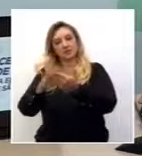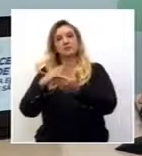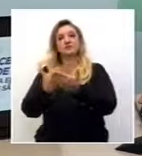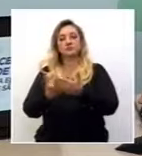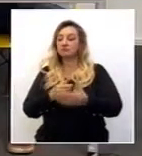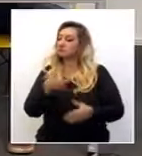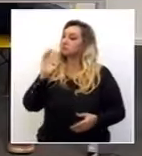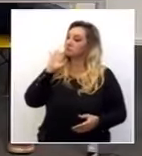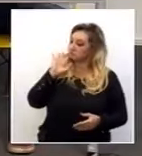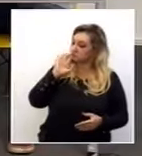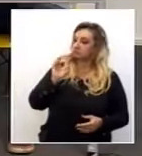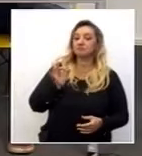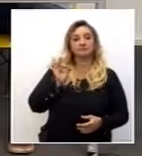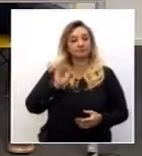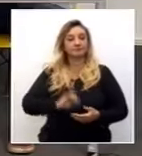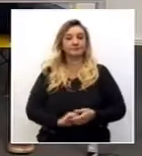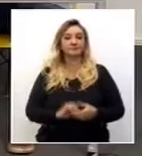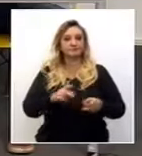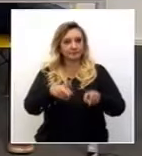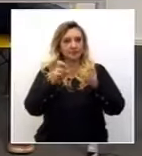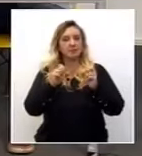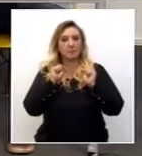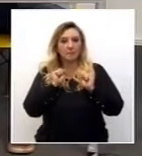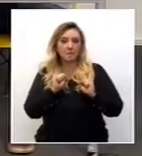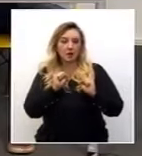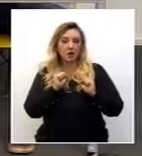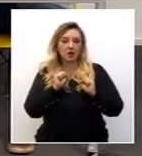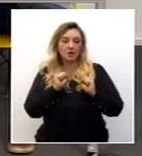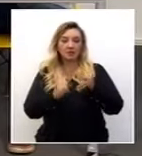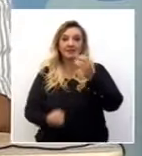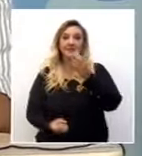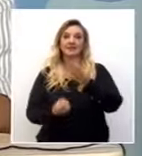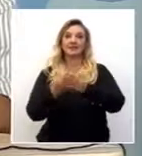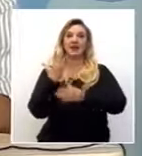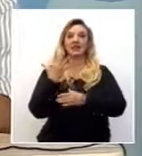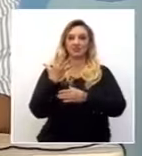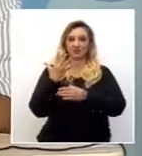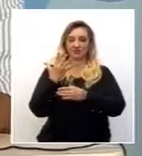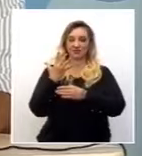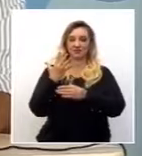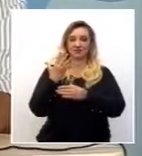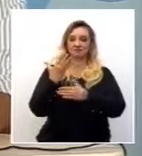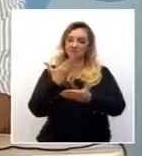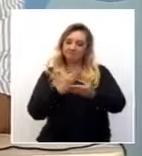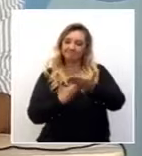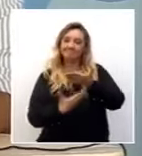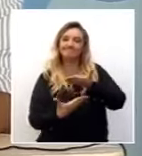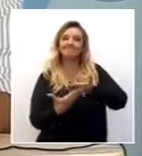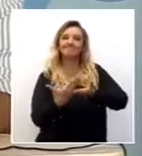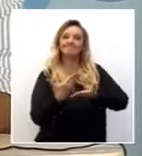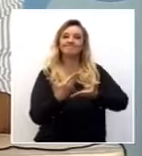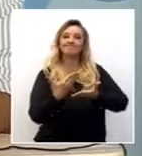Muito interessante. Então, a gente pode perceber a criatividade, o envolvimento e o compromisso